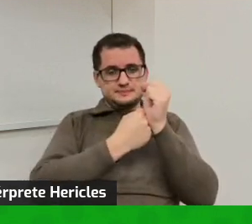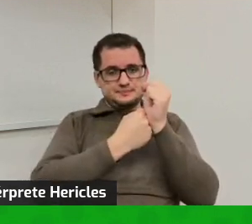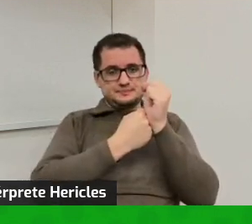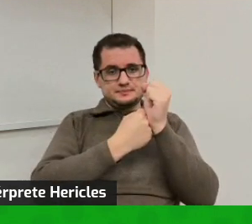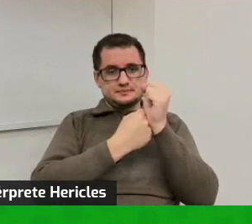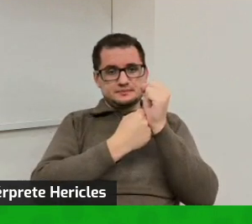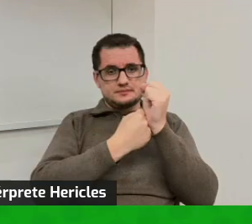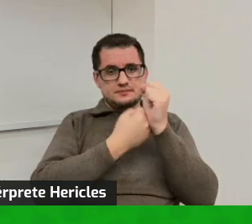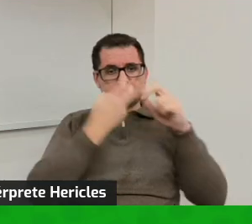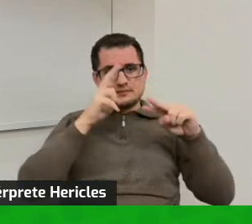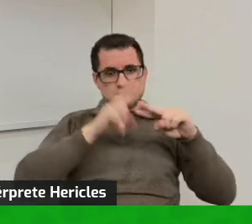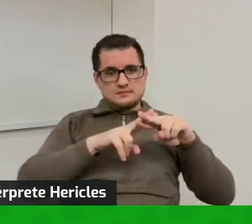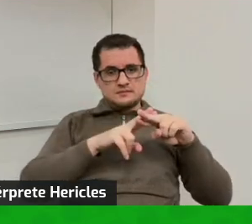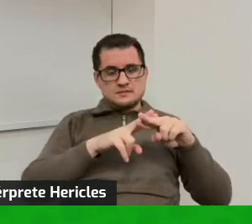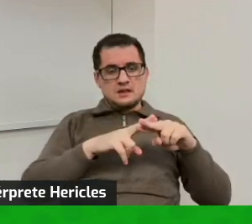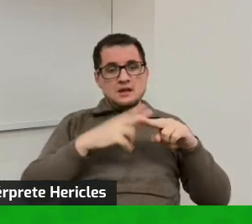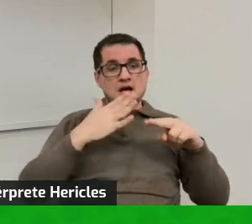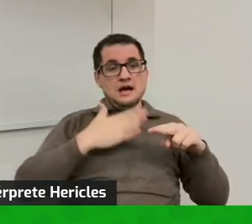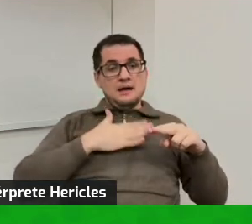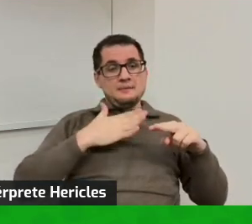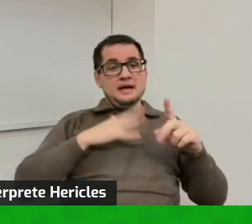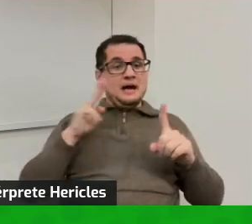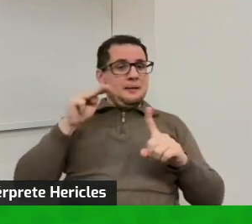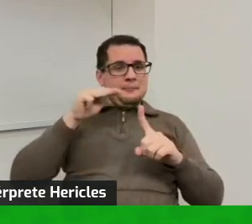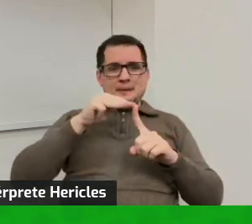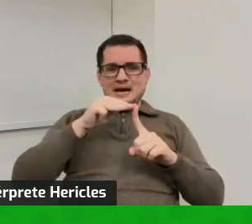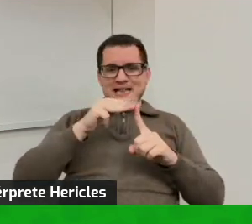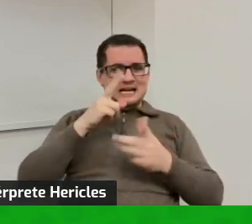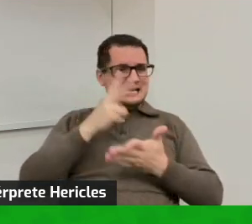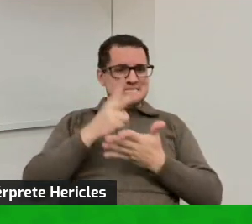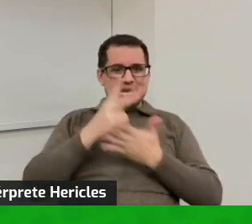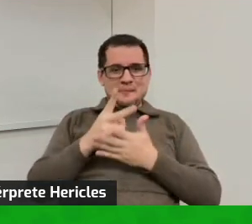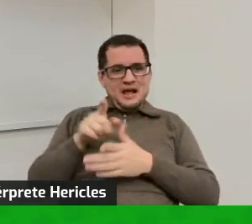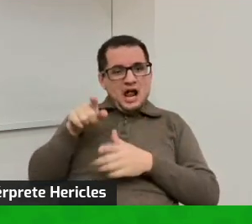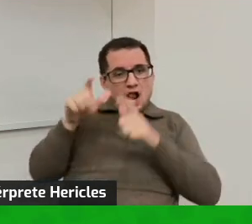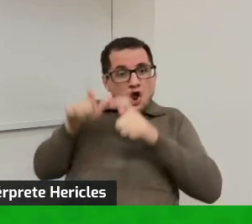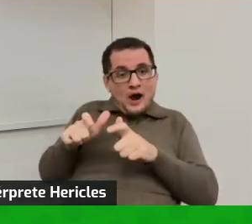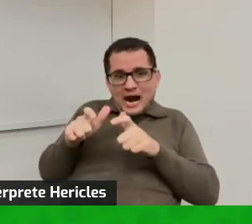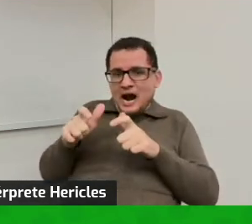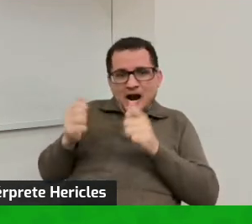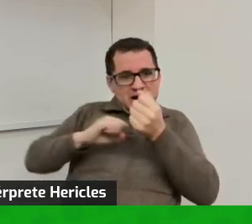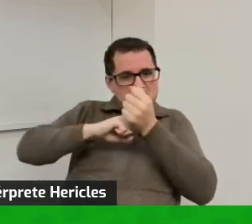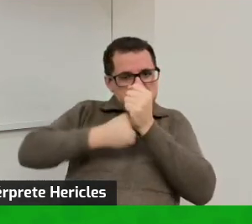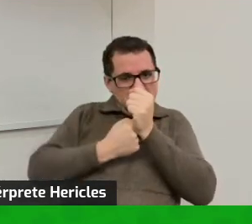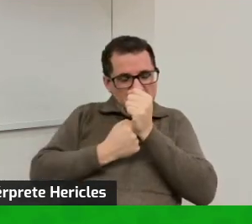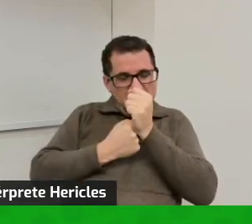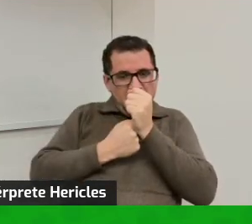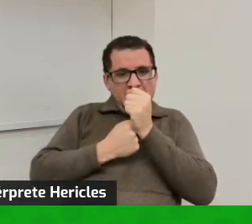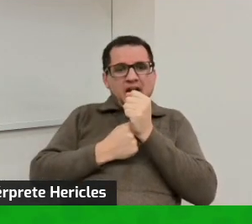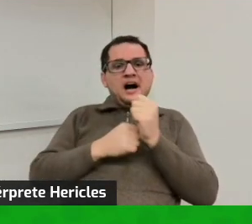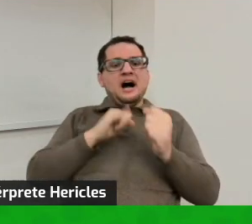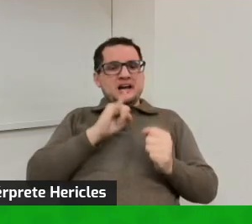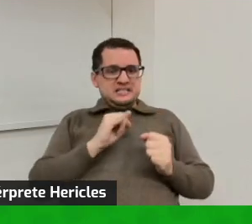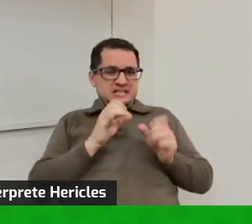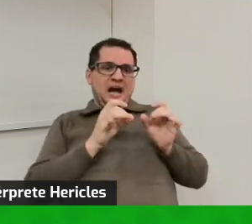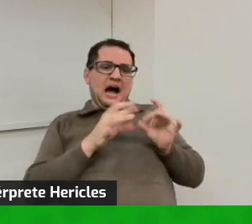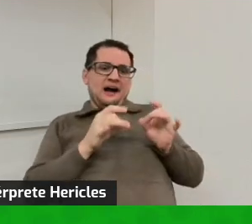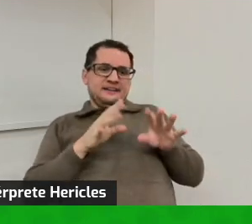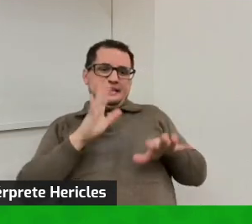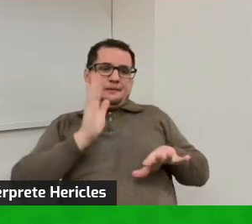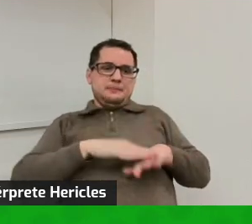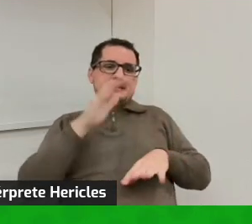vai puxar a minha meta ali como base. Se ele for maior ou igual à minha meta, o que ele retorna para